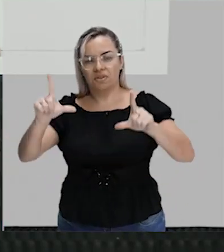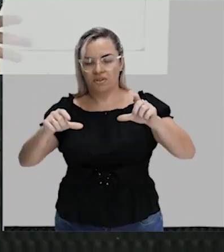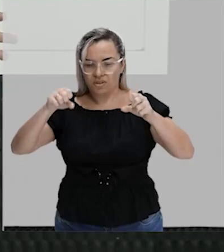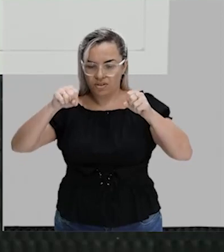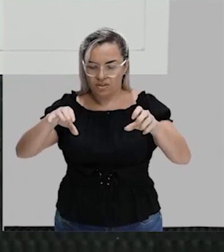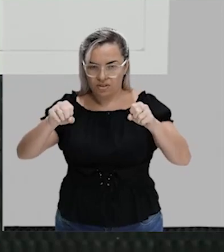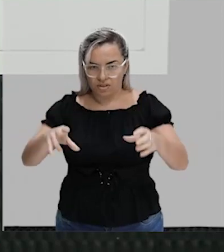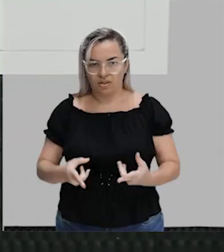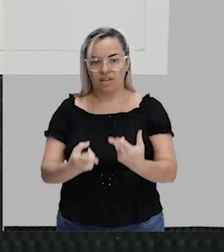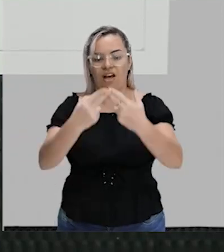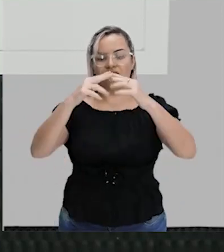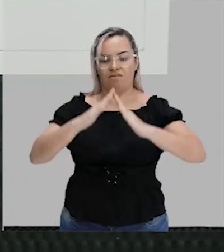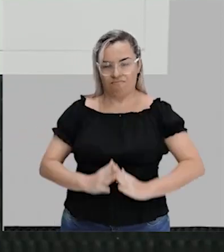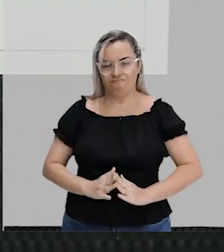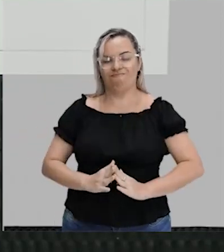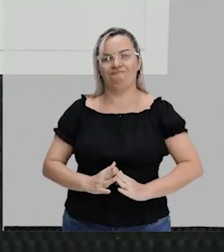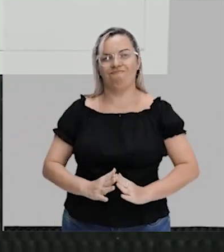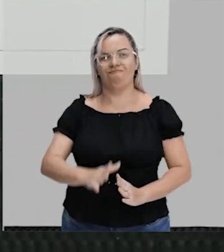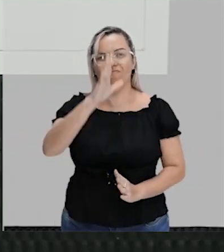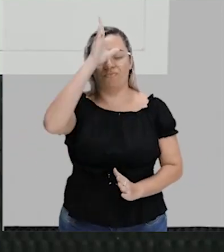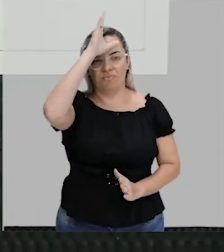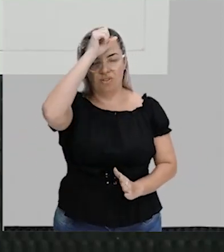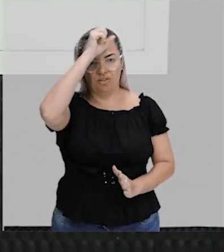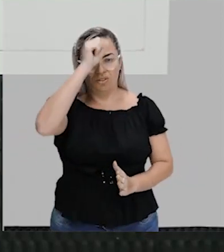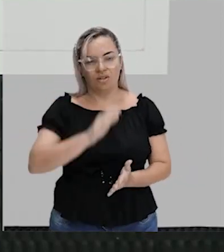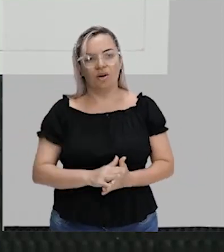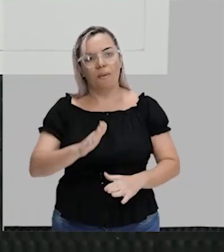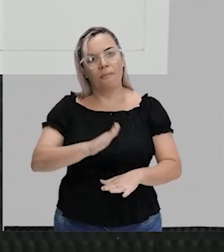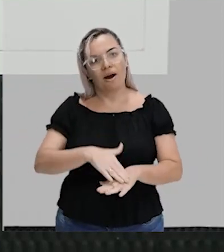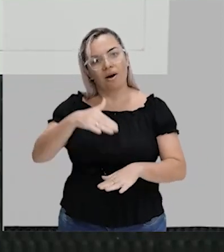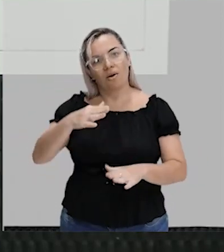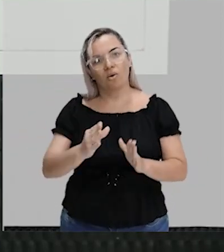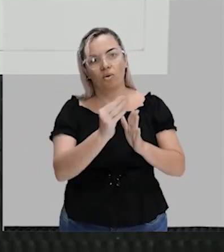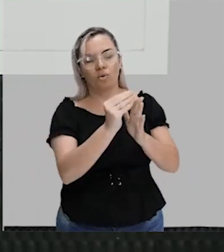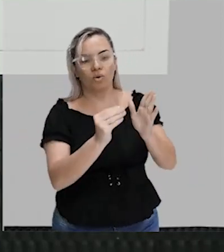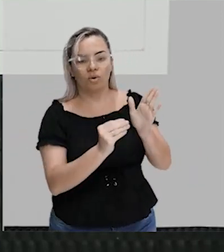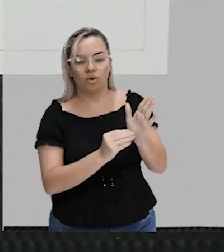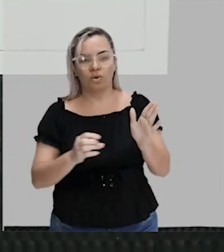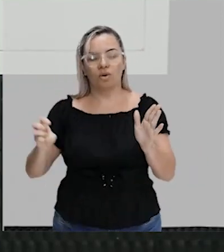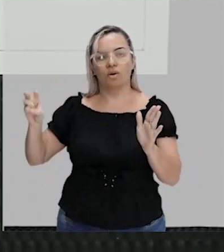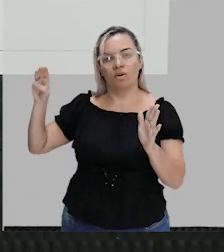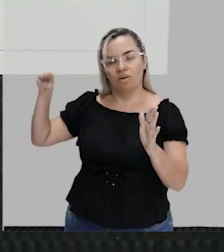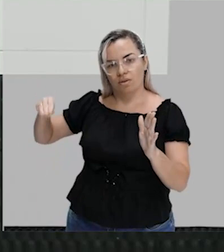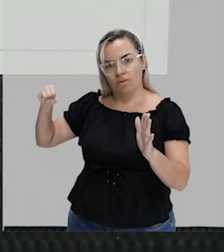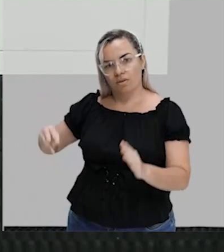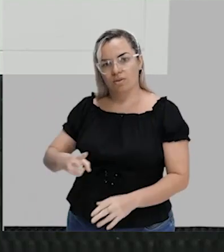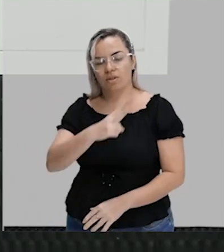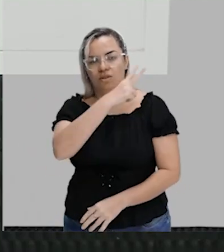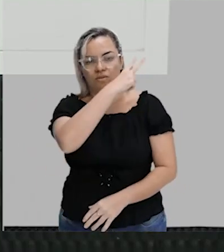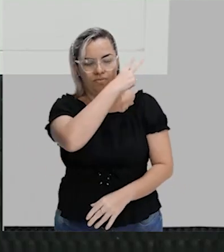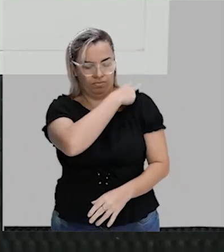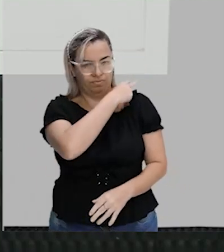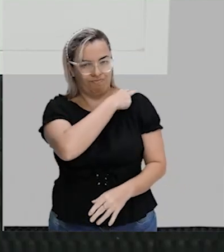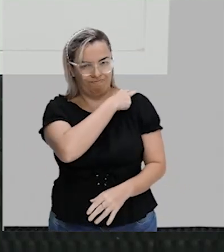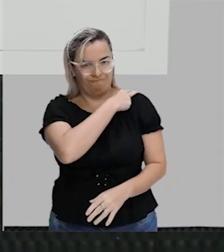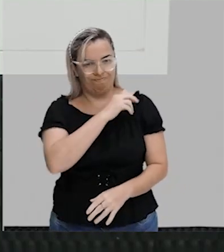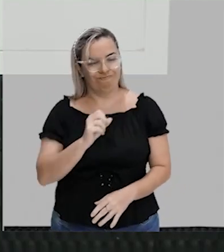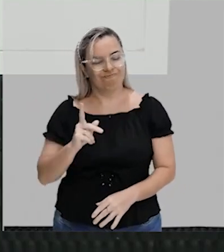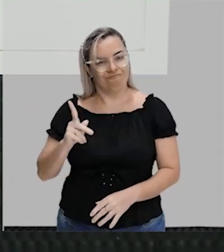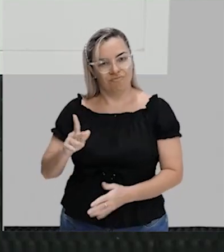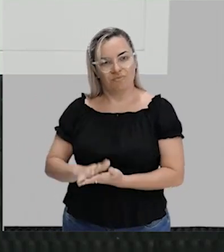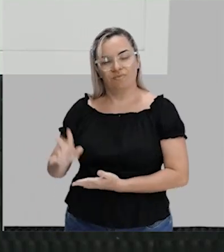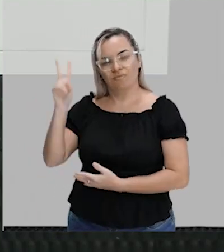no programa hashtag fica em casa aprendendo para mais uma aula de matemática para os nossos alunos da segunda série do Ensino Médio